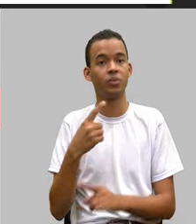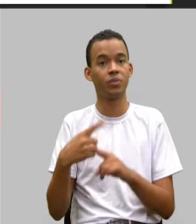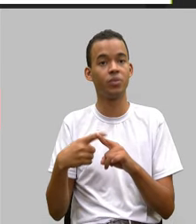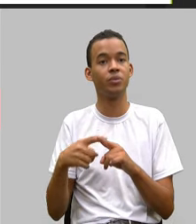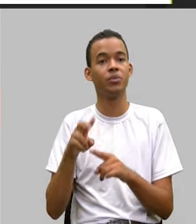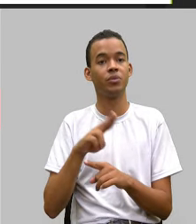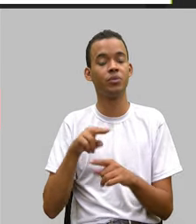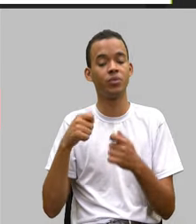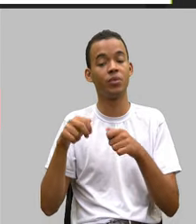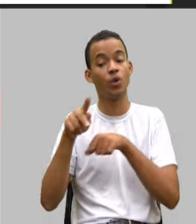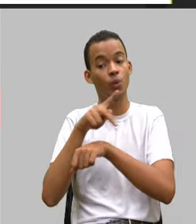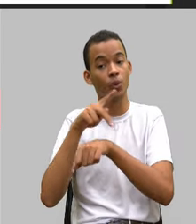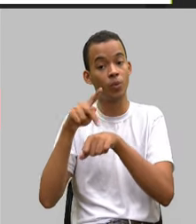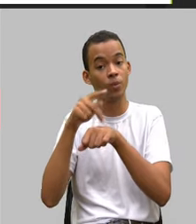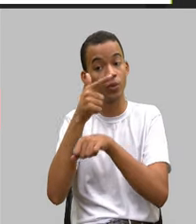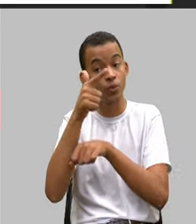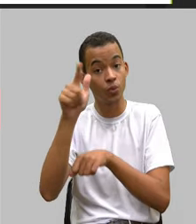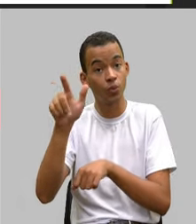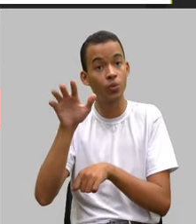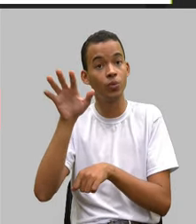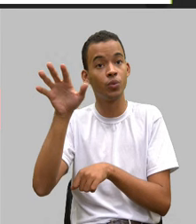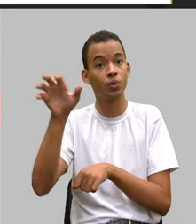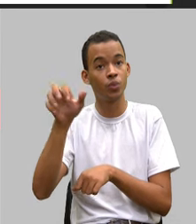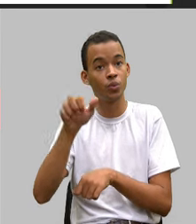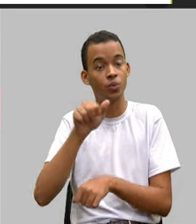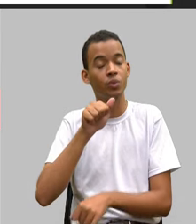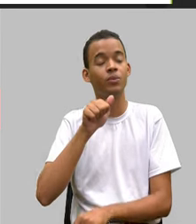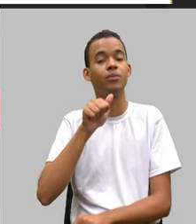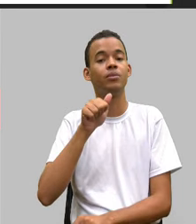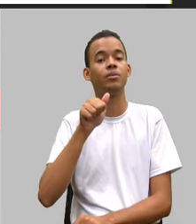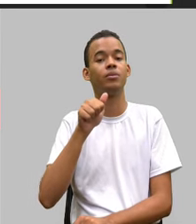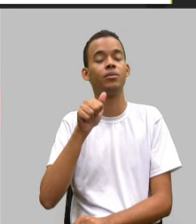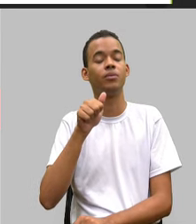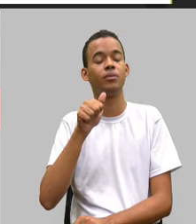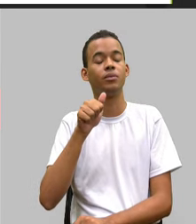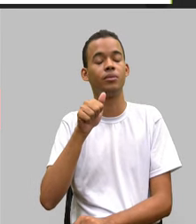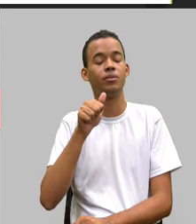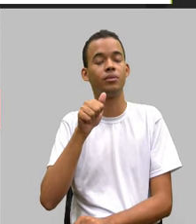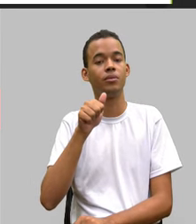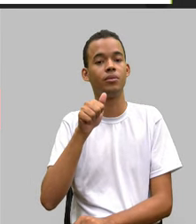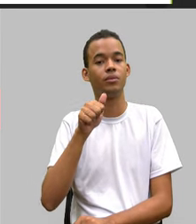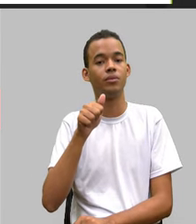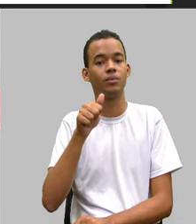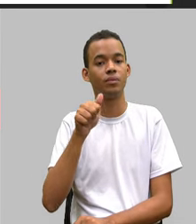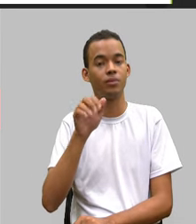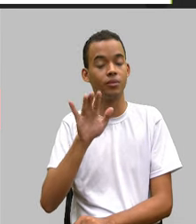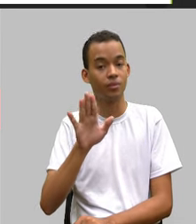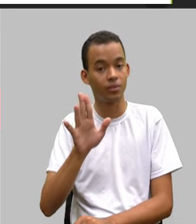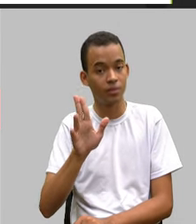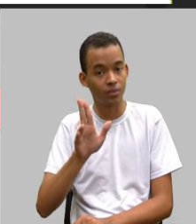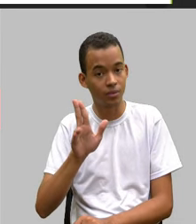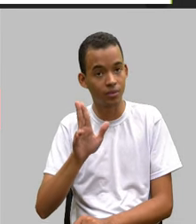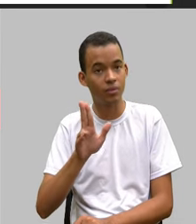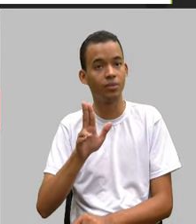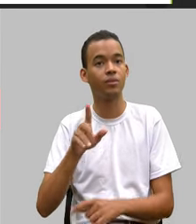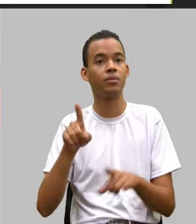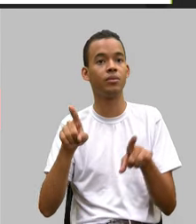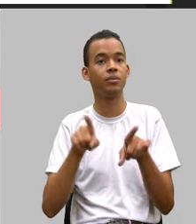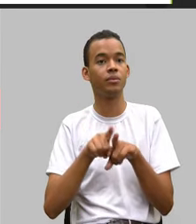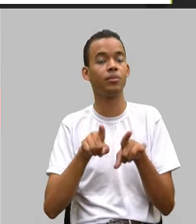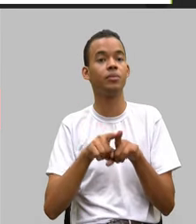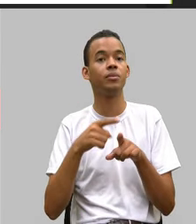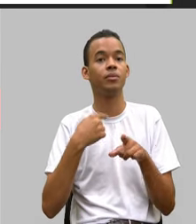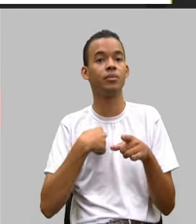importado que a Receita Federal prendeu ele na da ação que eu tive até na Fátima Bernardes para conseguir liberar